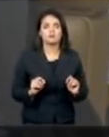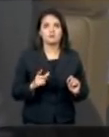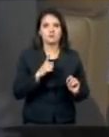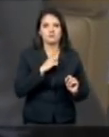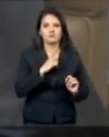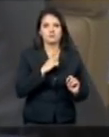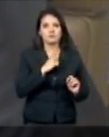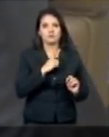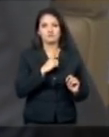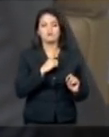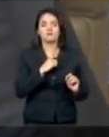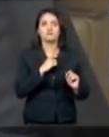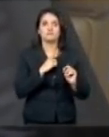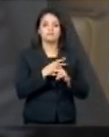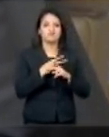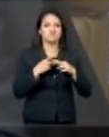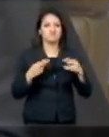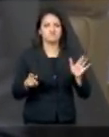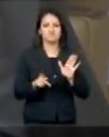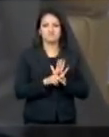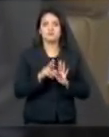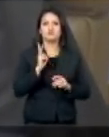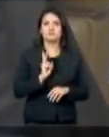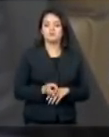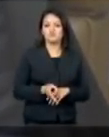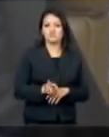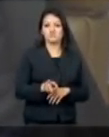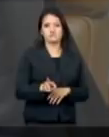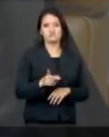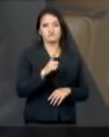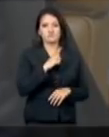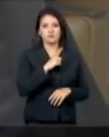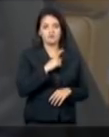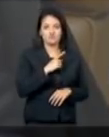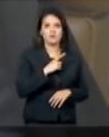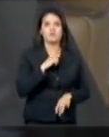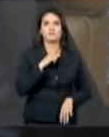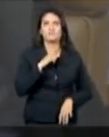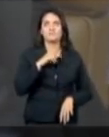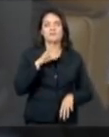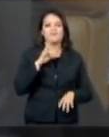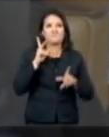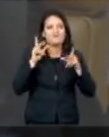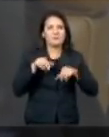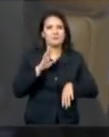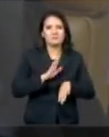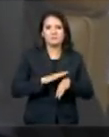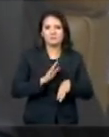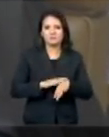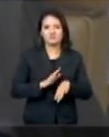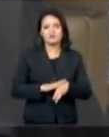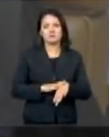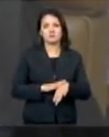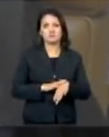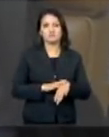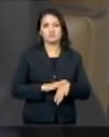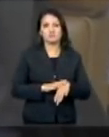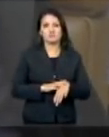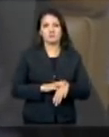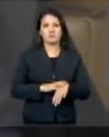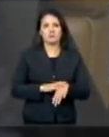atos sempre coincide com os tempos sombrio em que declinam as